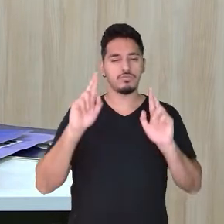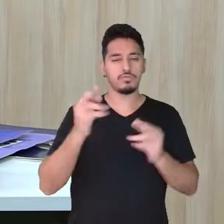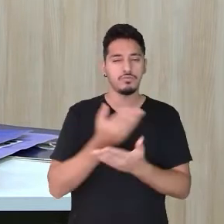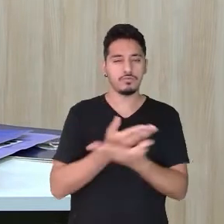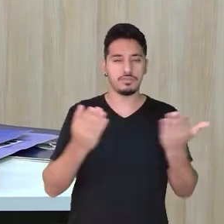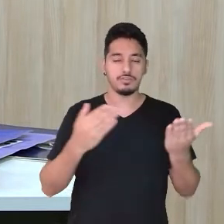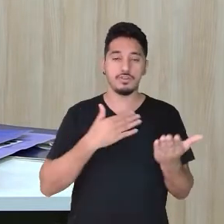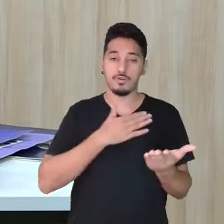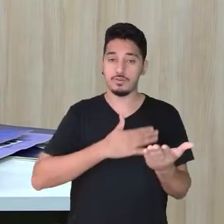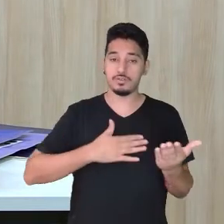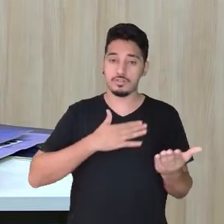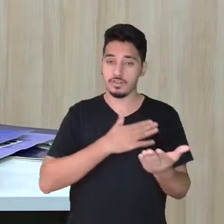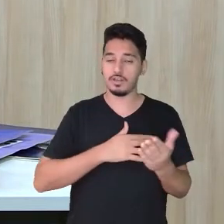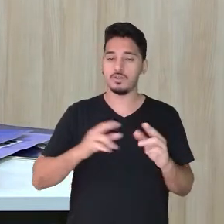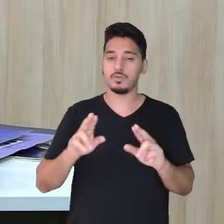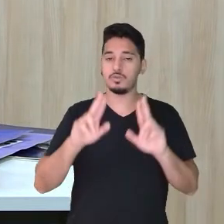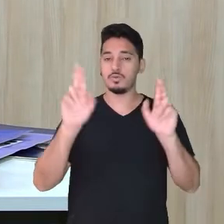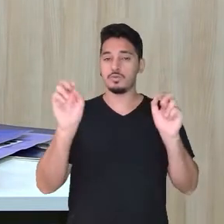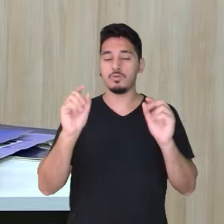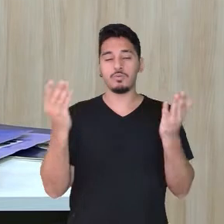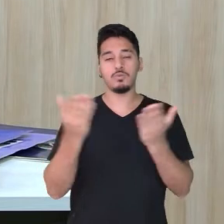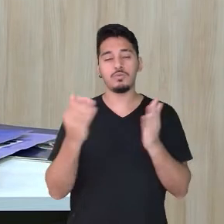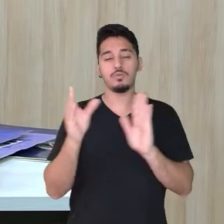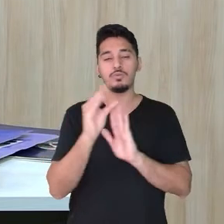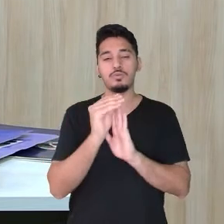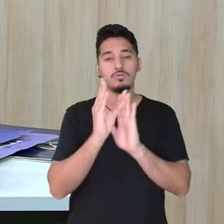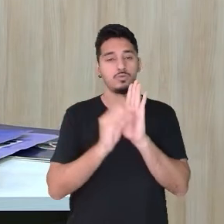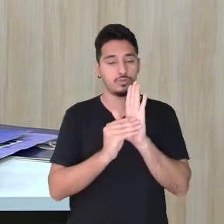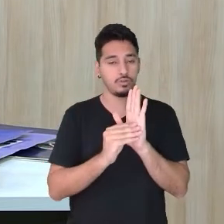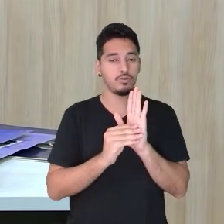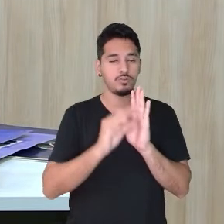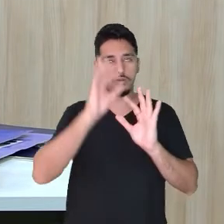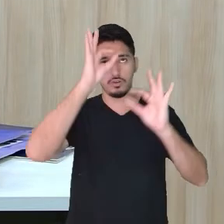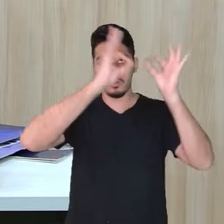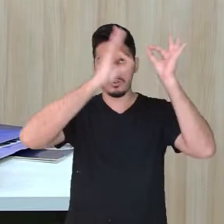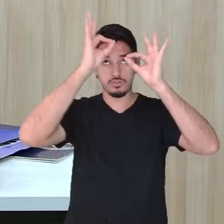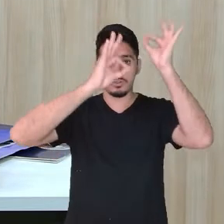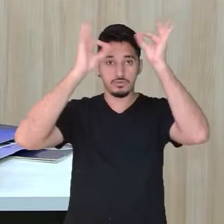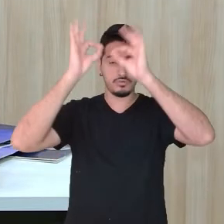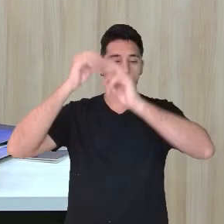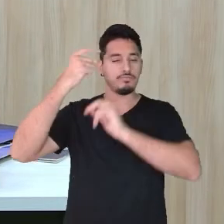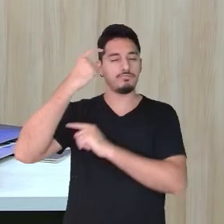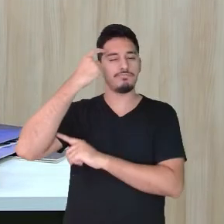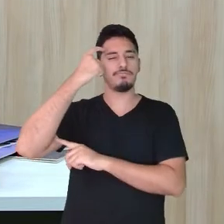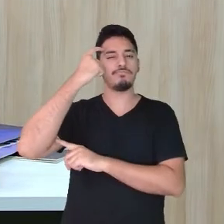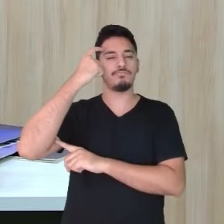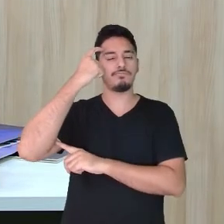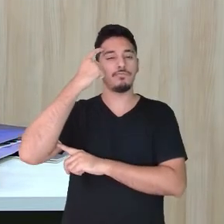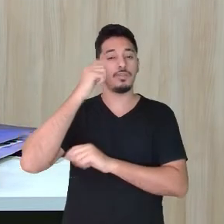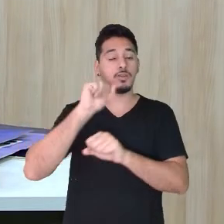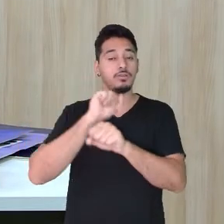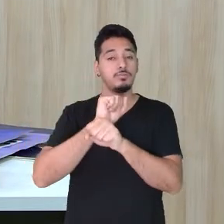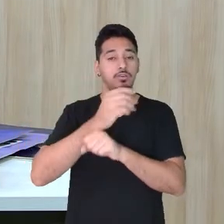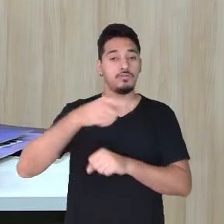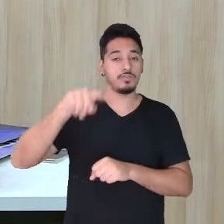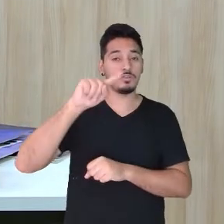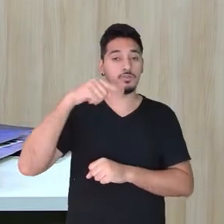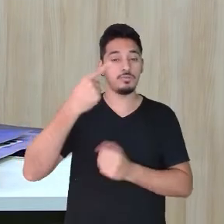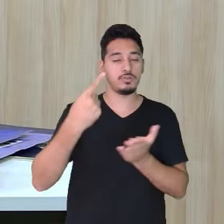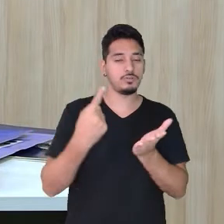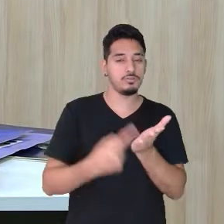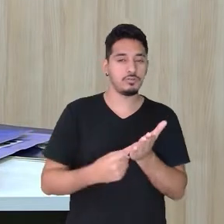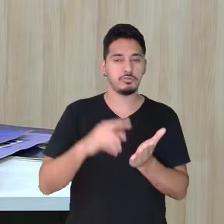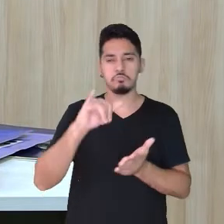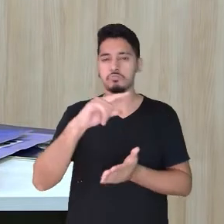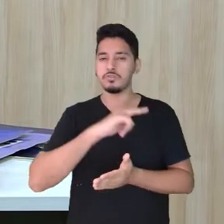você tenha gostado sobre a nossa temática de organização do pensamento. Eu aguardo você no nosso próximo momento.